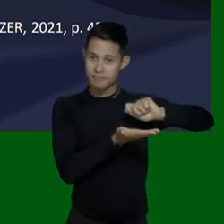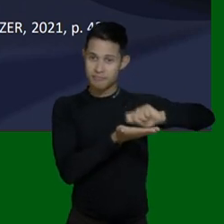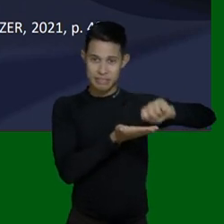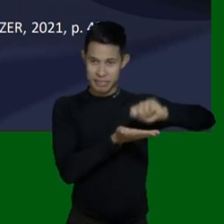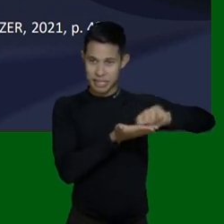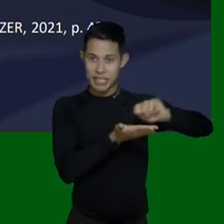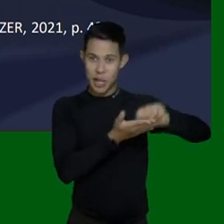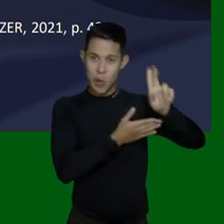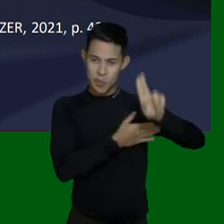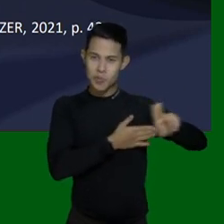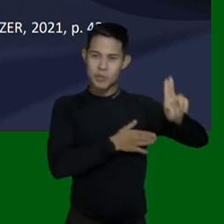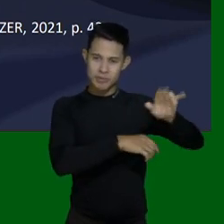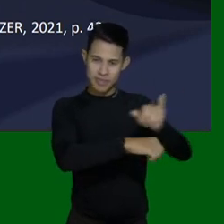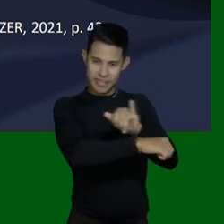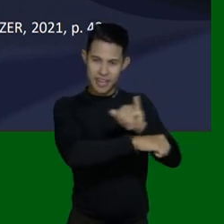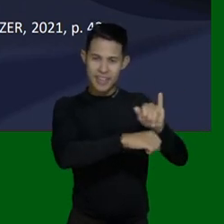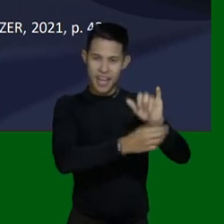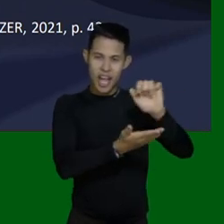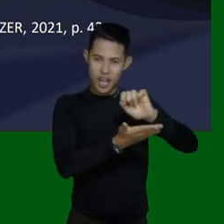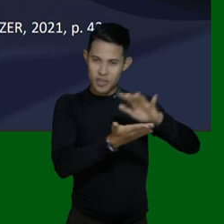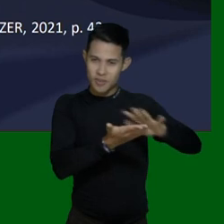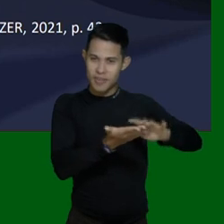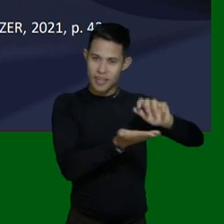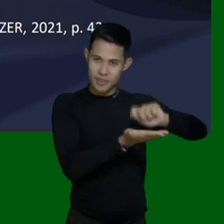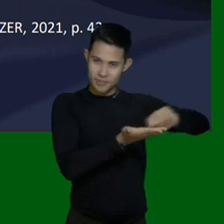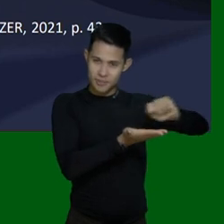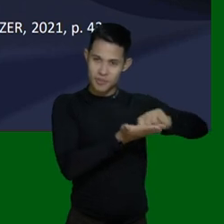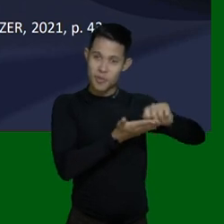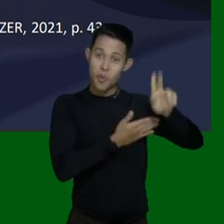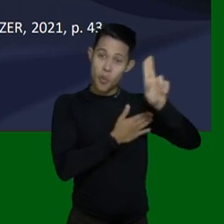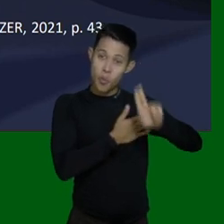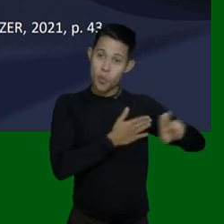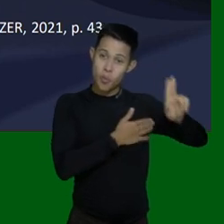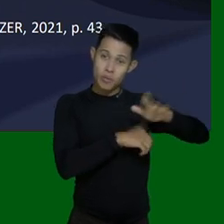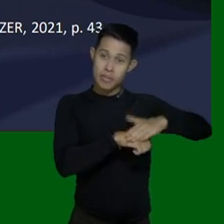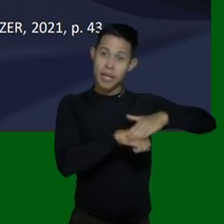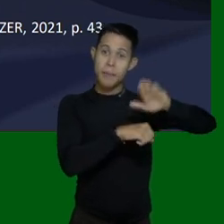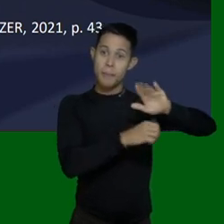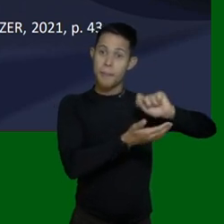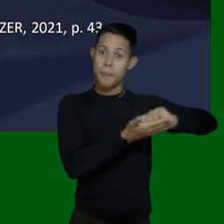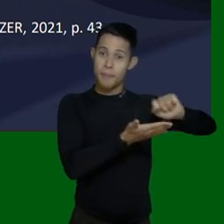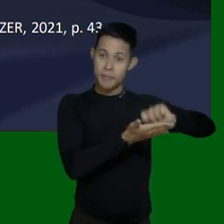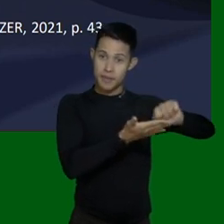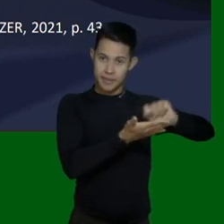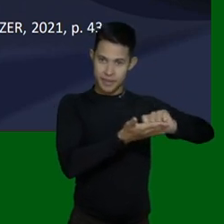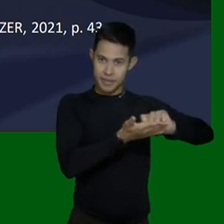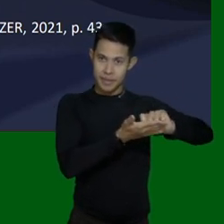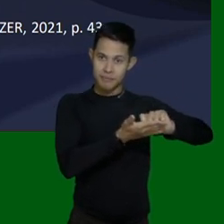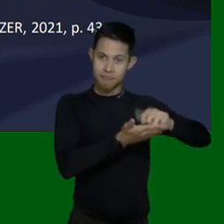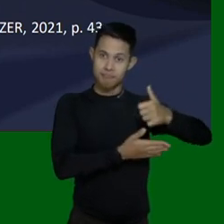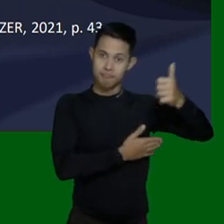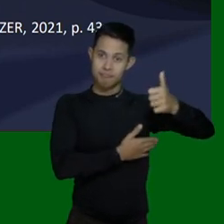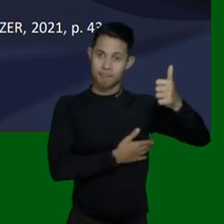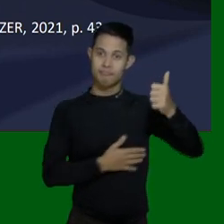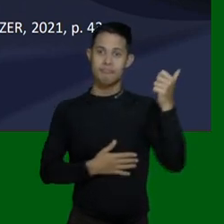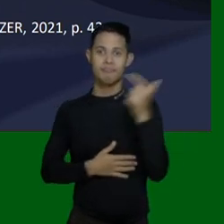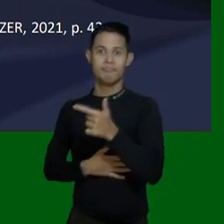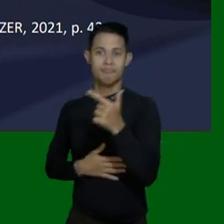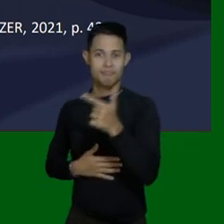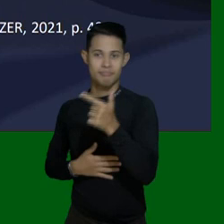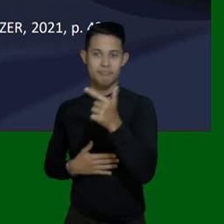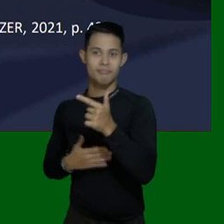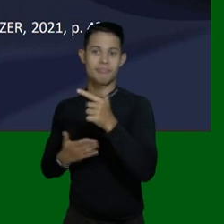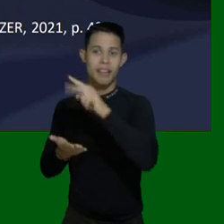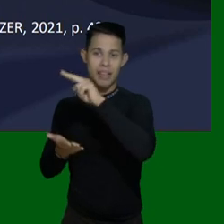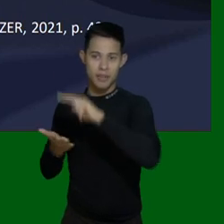gente usa muito mais a escrita do que a leitura é ou não é a gente a gente